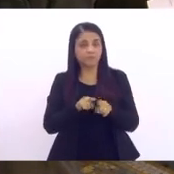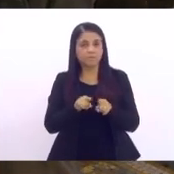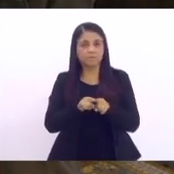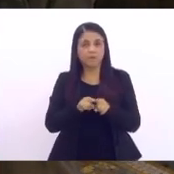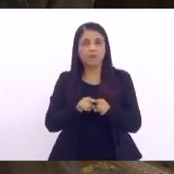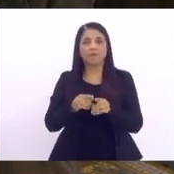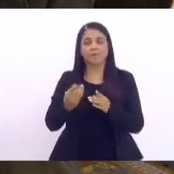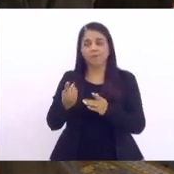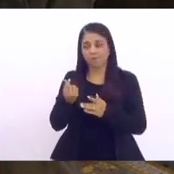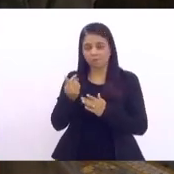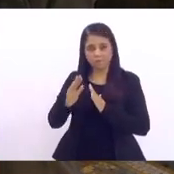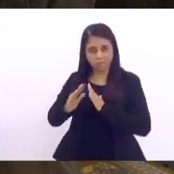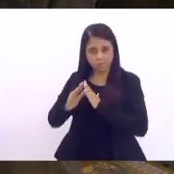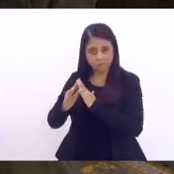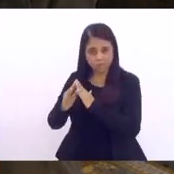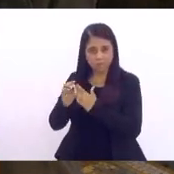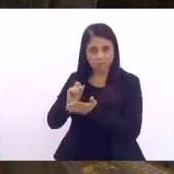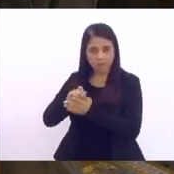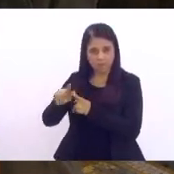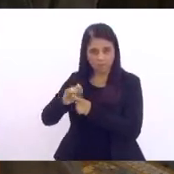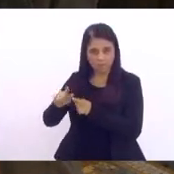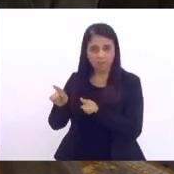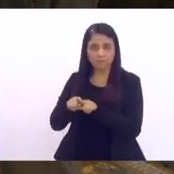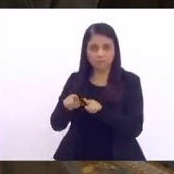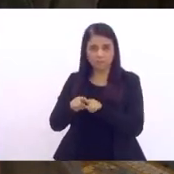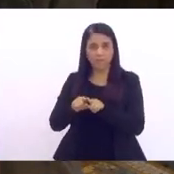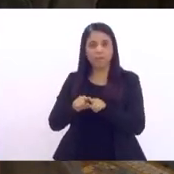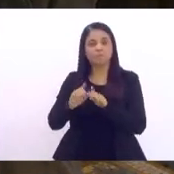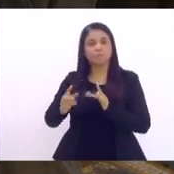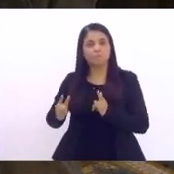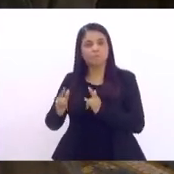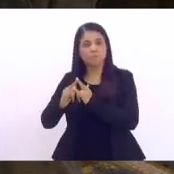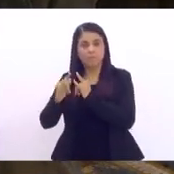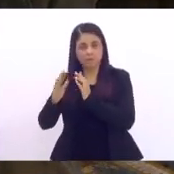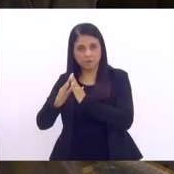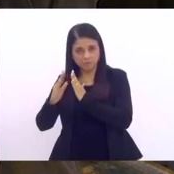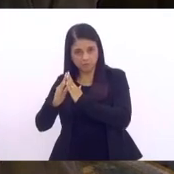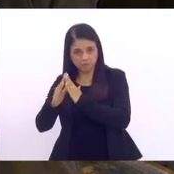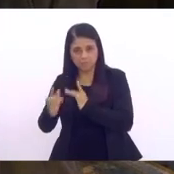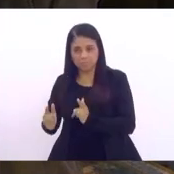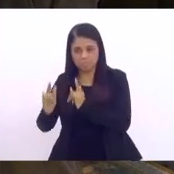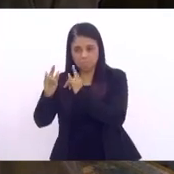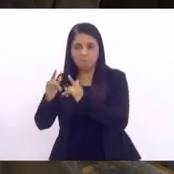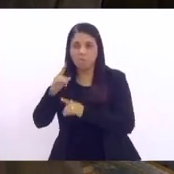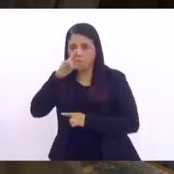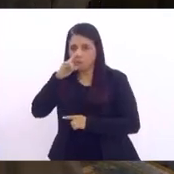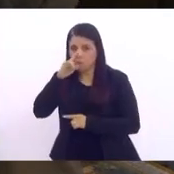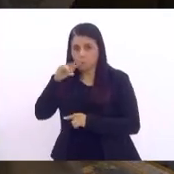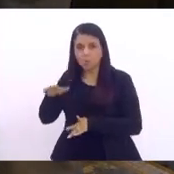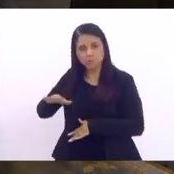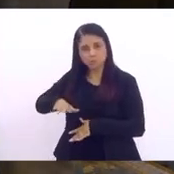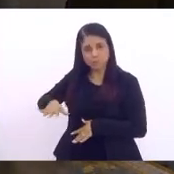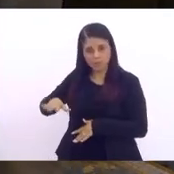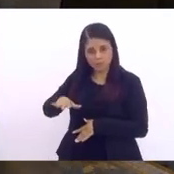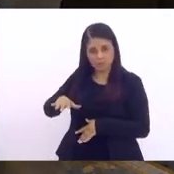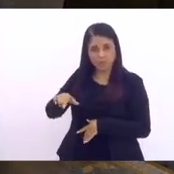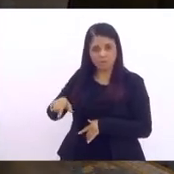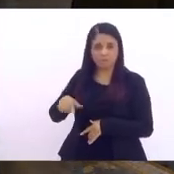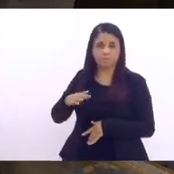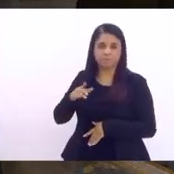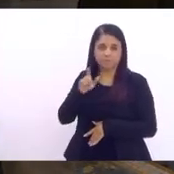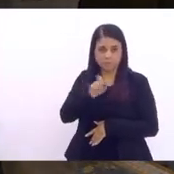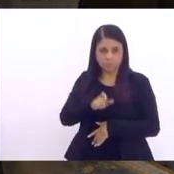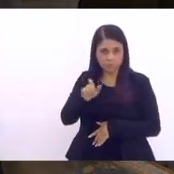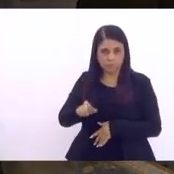muitas vezes, moradias construídas em lugares perigosos à vida das pessoas. A gente vê isso aqui nas favelas do Rio de